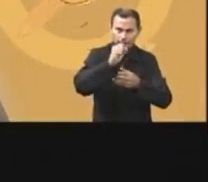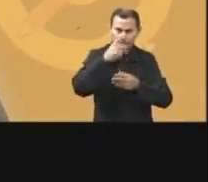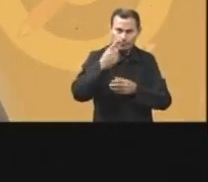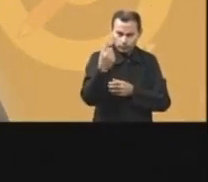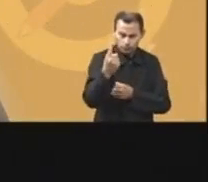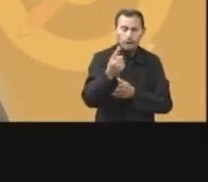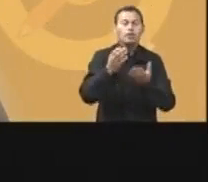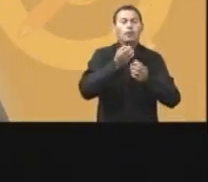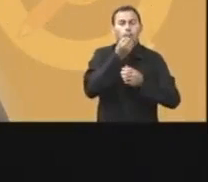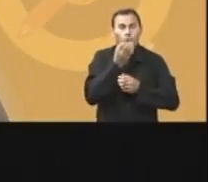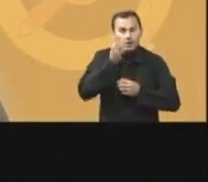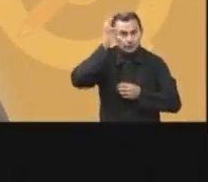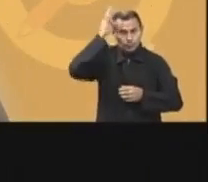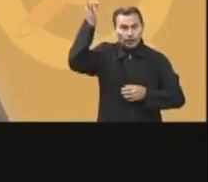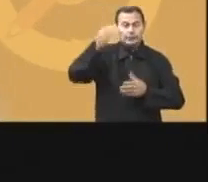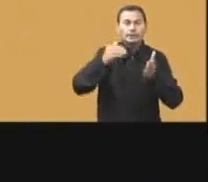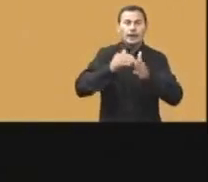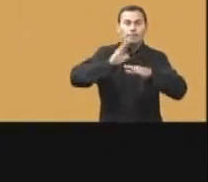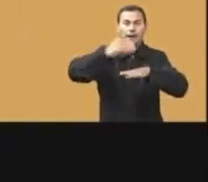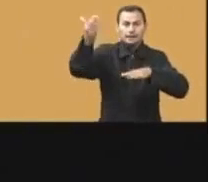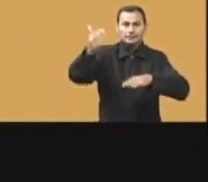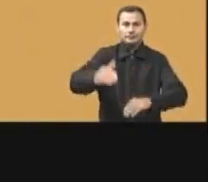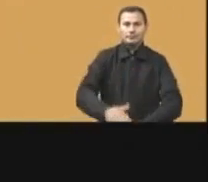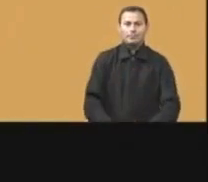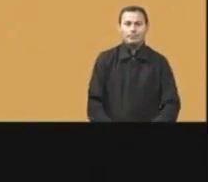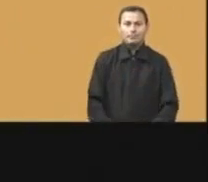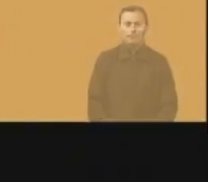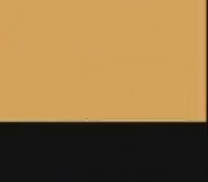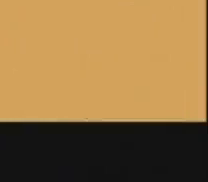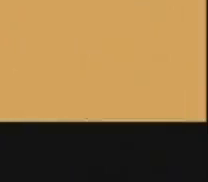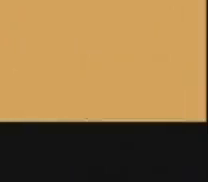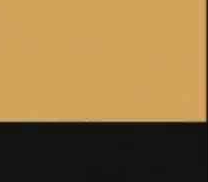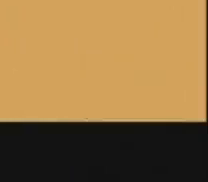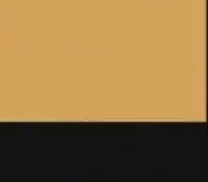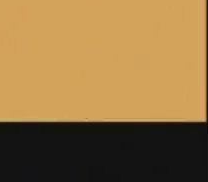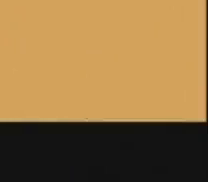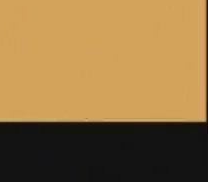SP1? Então boa sorte e até mais!